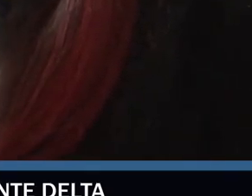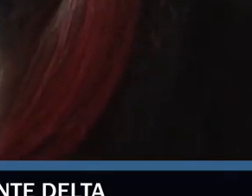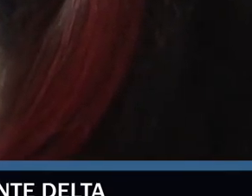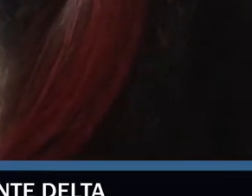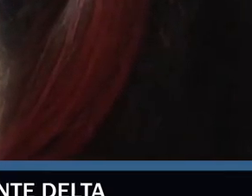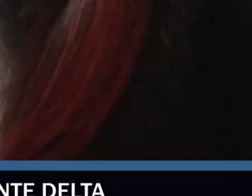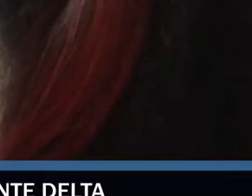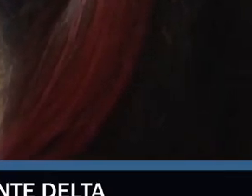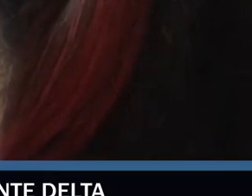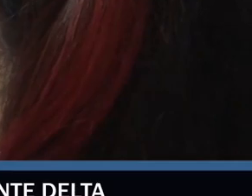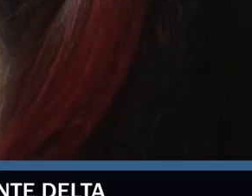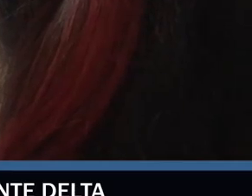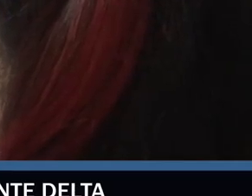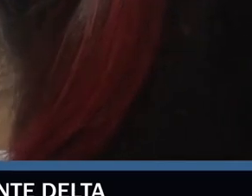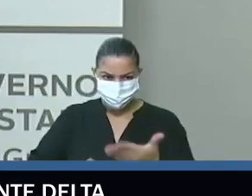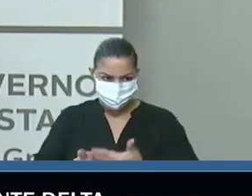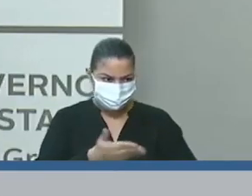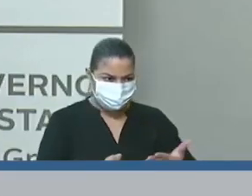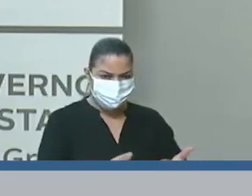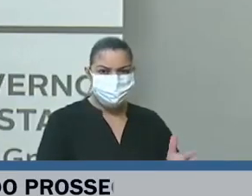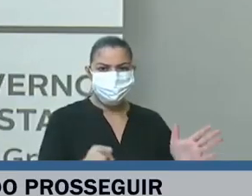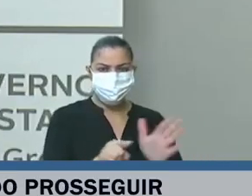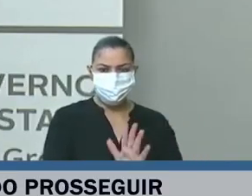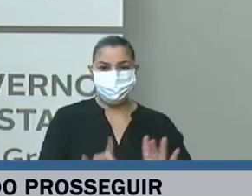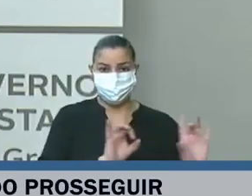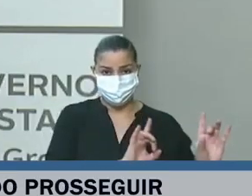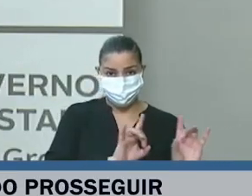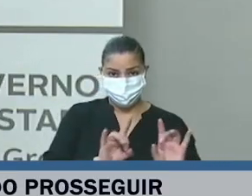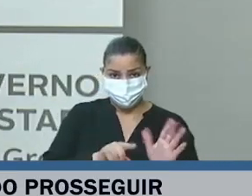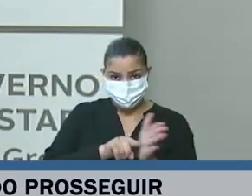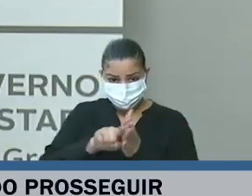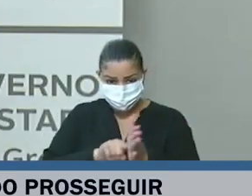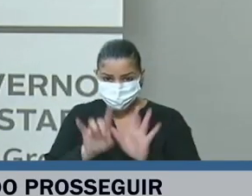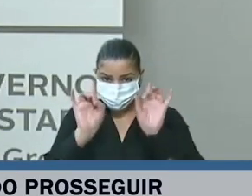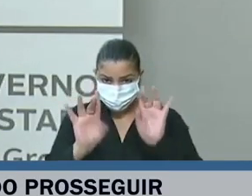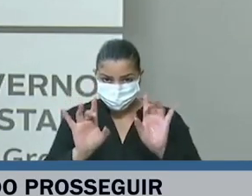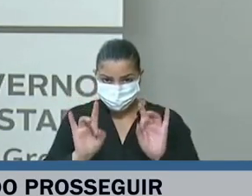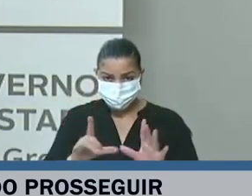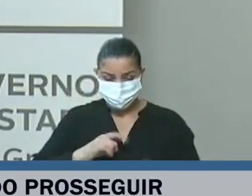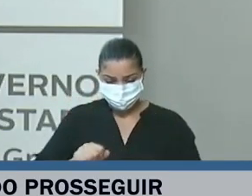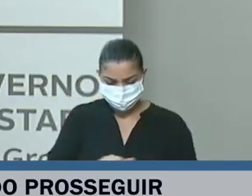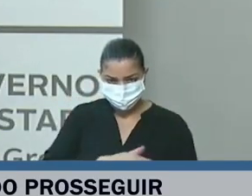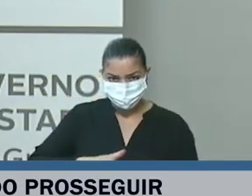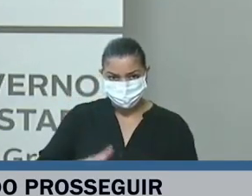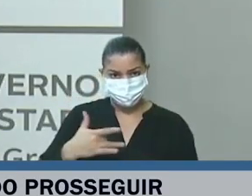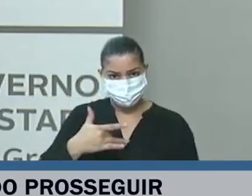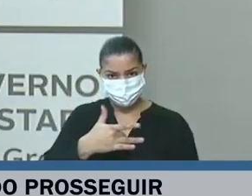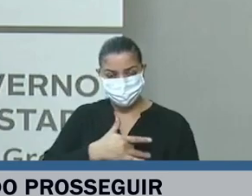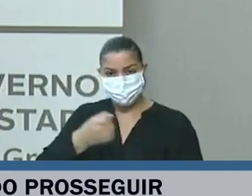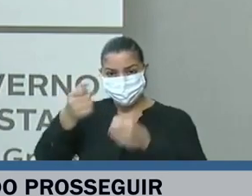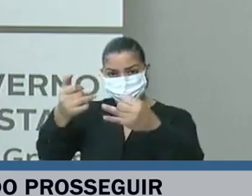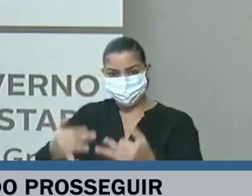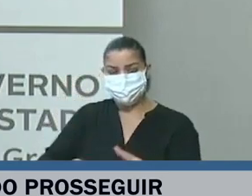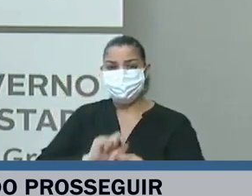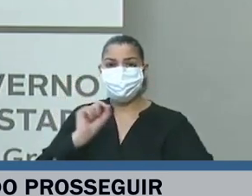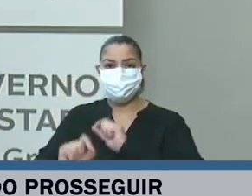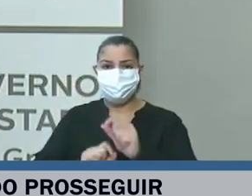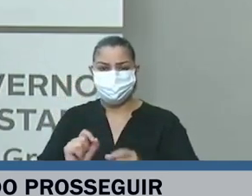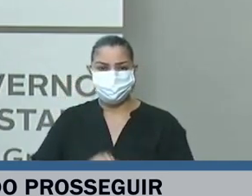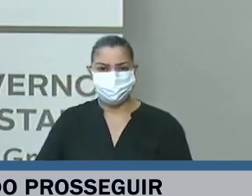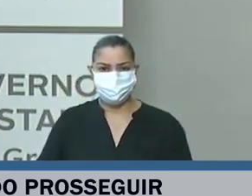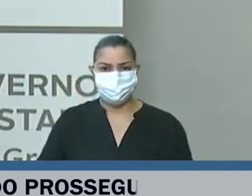circulação em todo o estado os especialistas da área de saúde primeiro sinalizaram que a variante ainda não